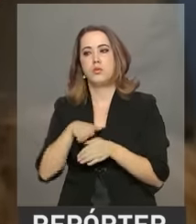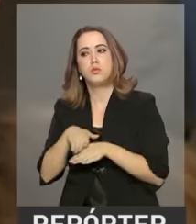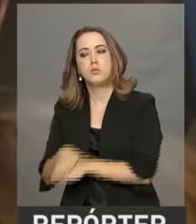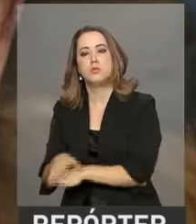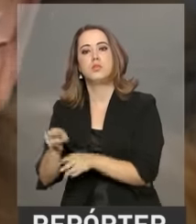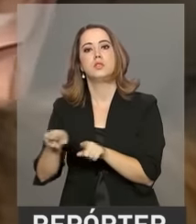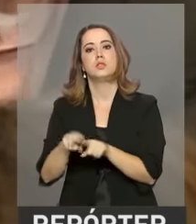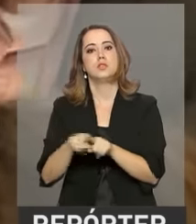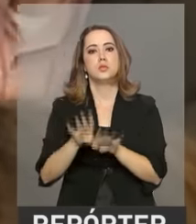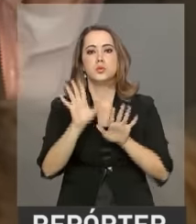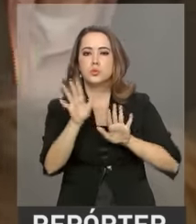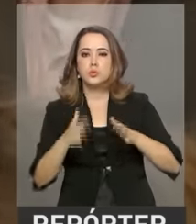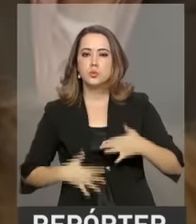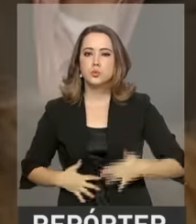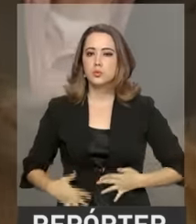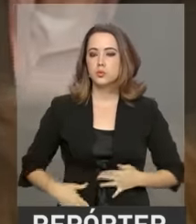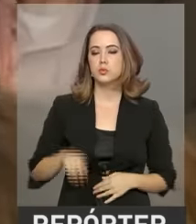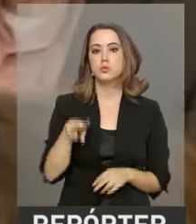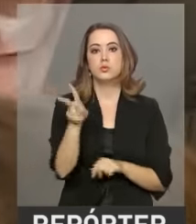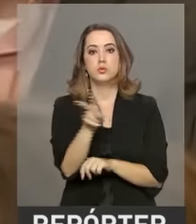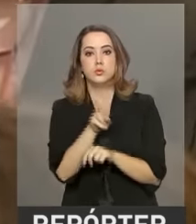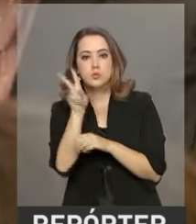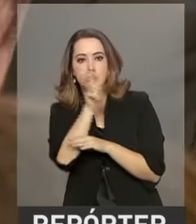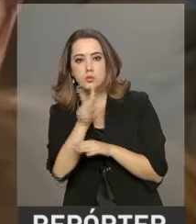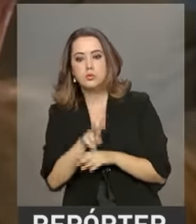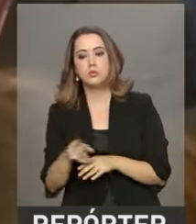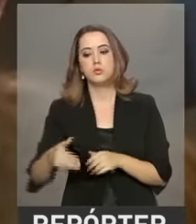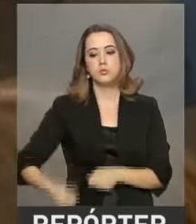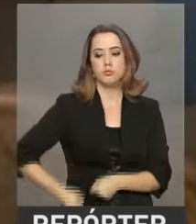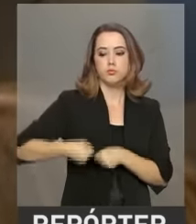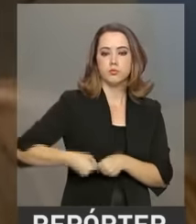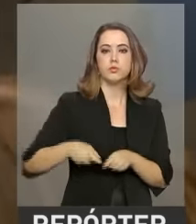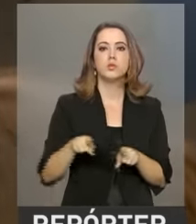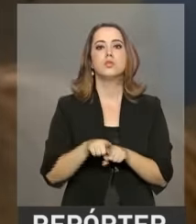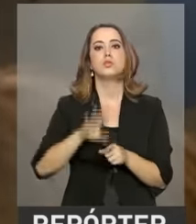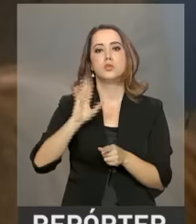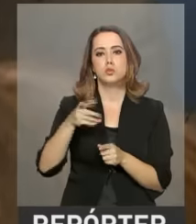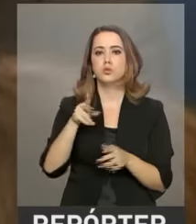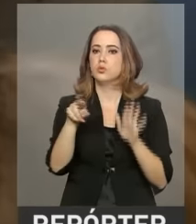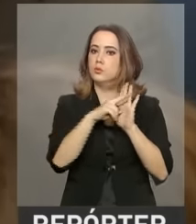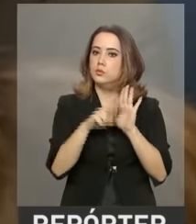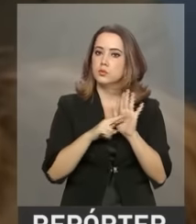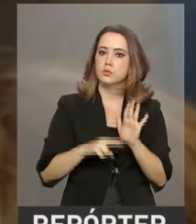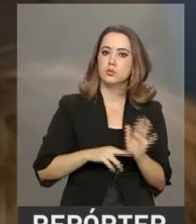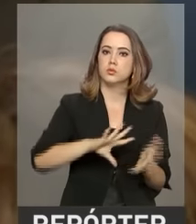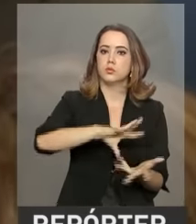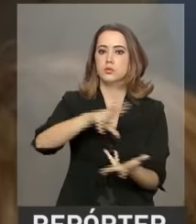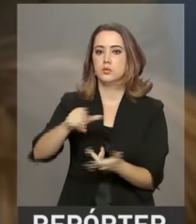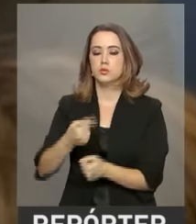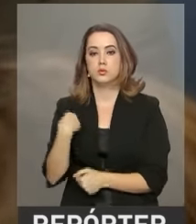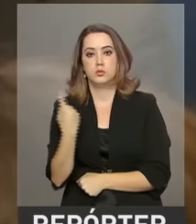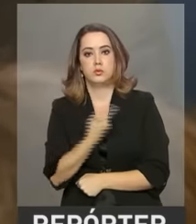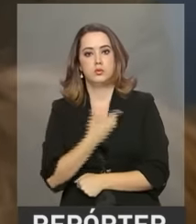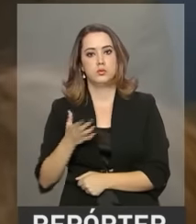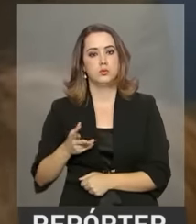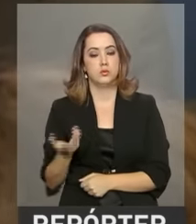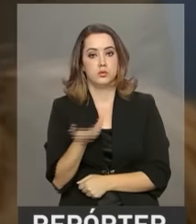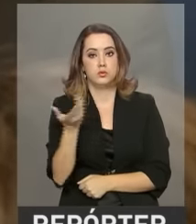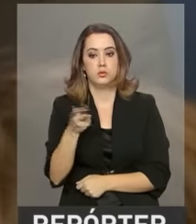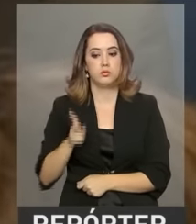revista aleatória de pessoas e de bagagem, isso que é padrão internacional, nós queremos que isso